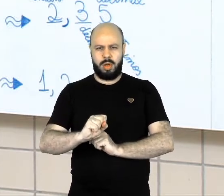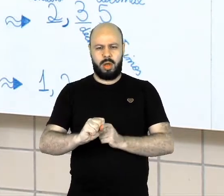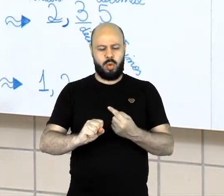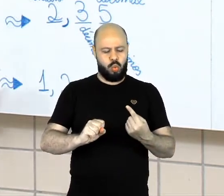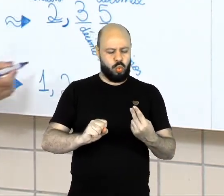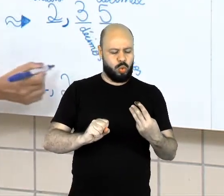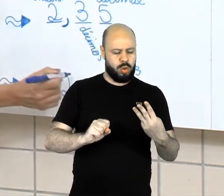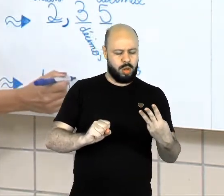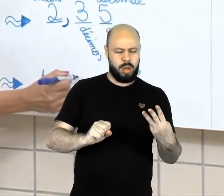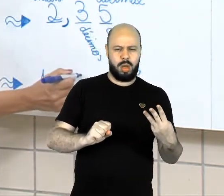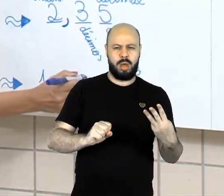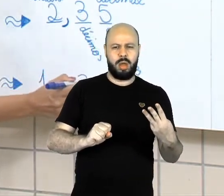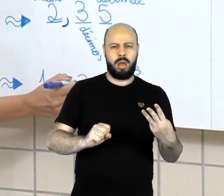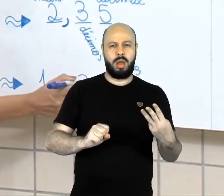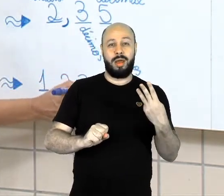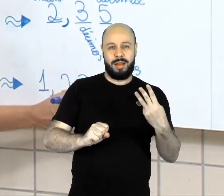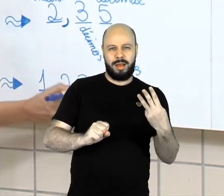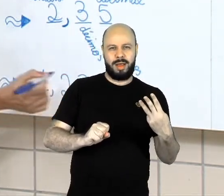dois, três,